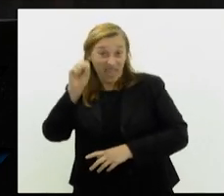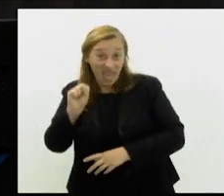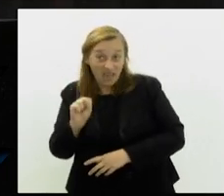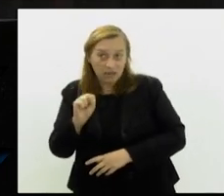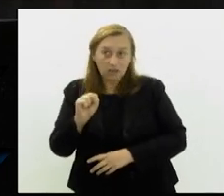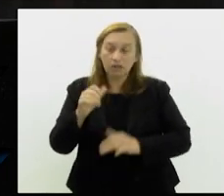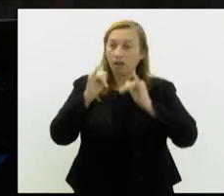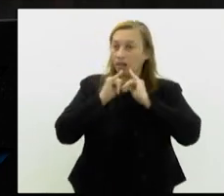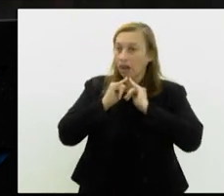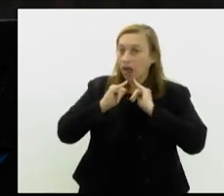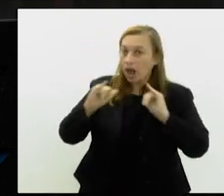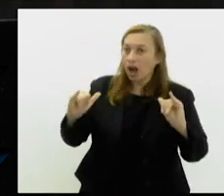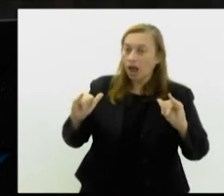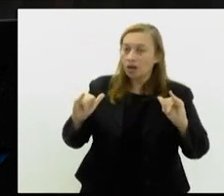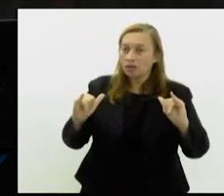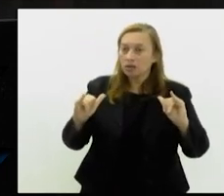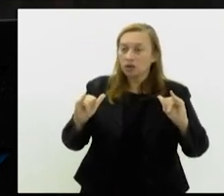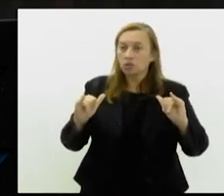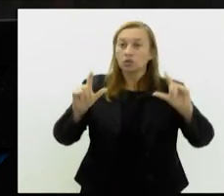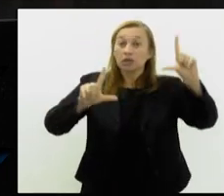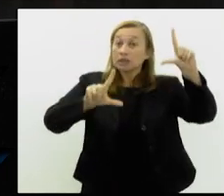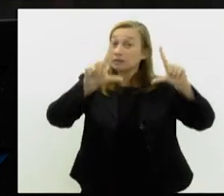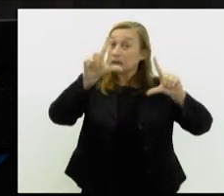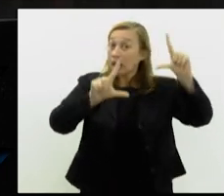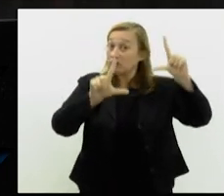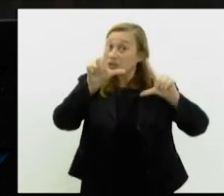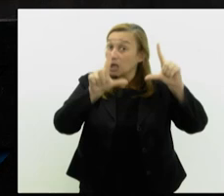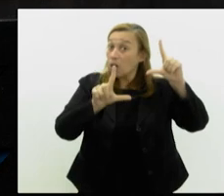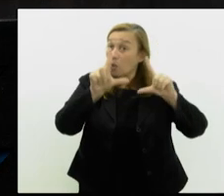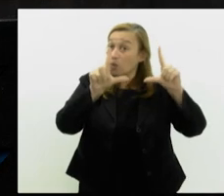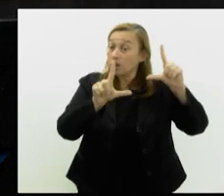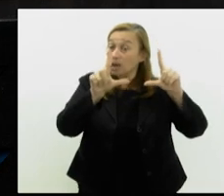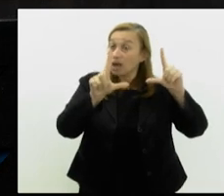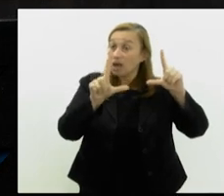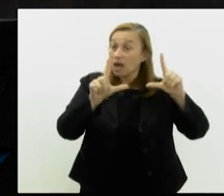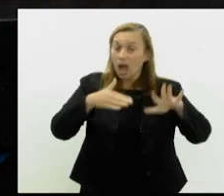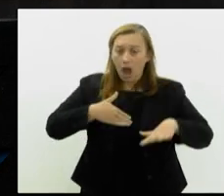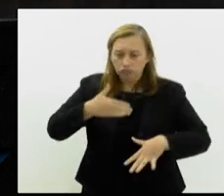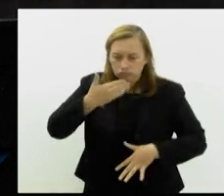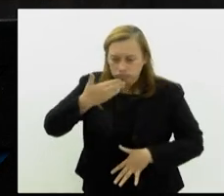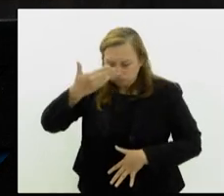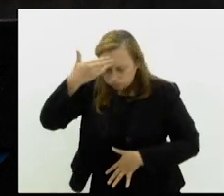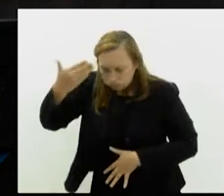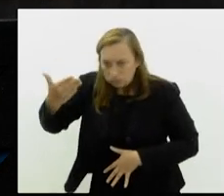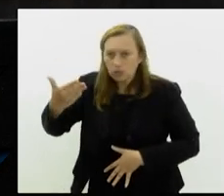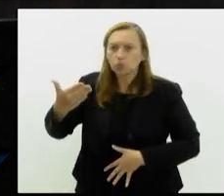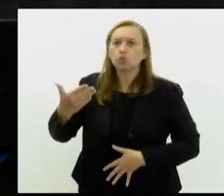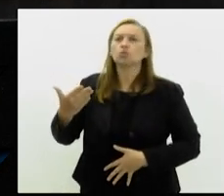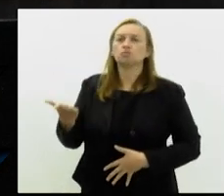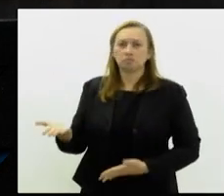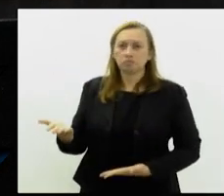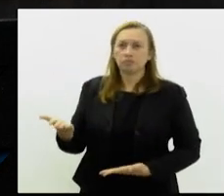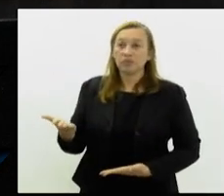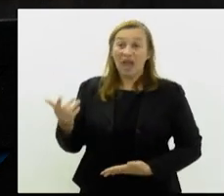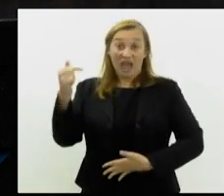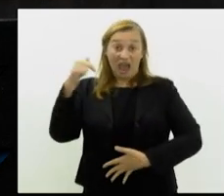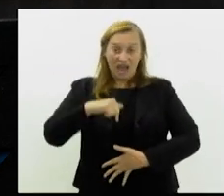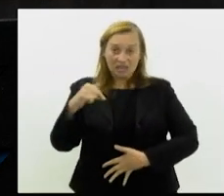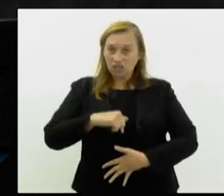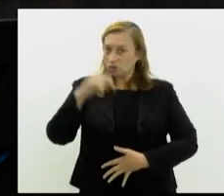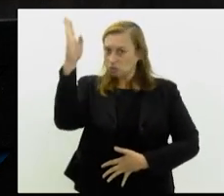declarou a uma televisão árabe o seguinte que aqui no